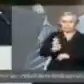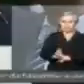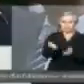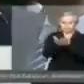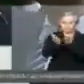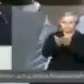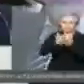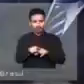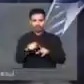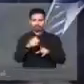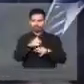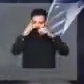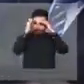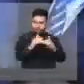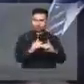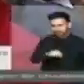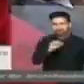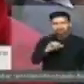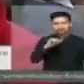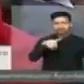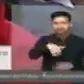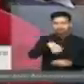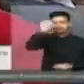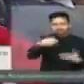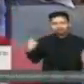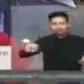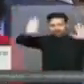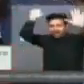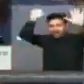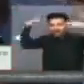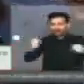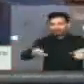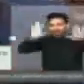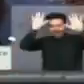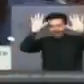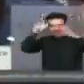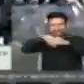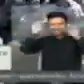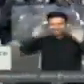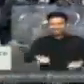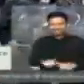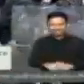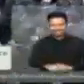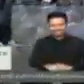Pelos evangélicos da nação toda. Nação evangélica. Coloca a mão para cima. Coloca a mão para cima.